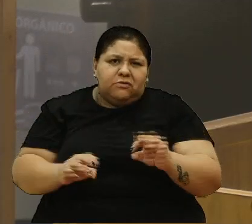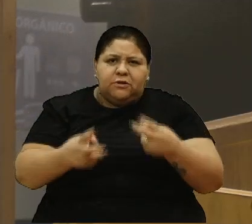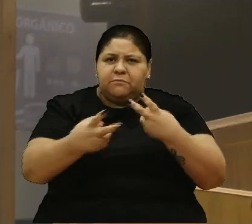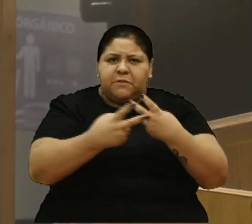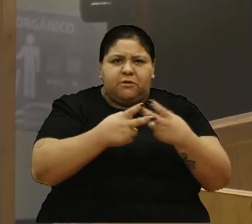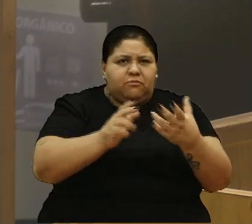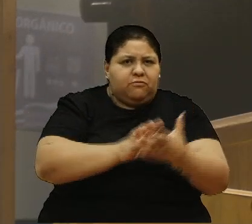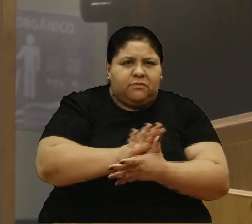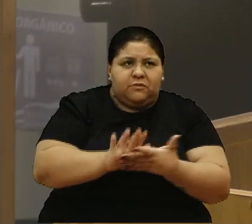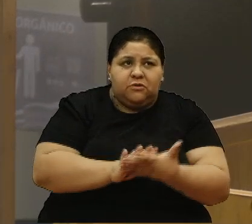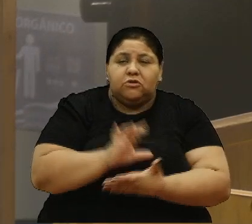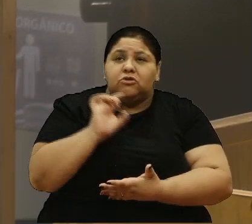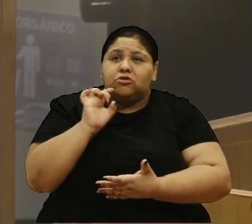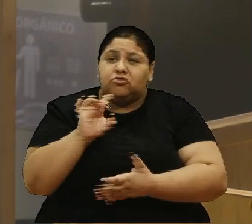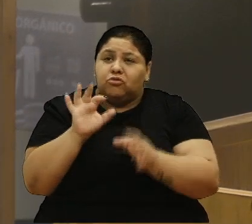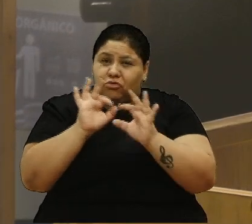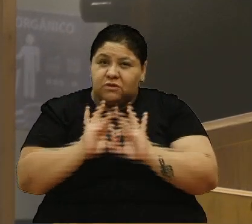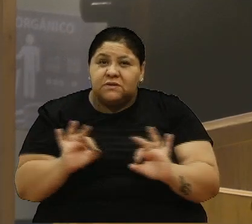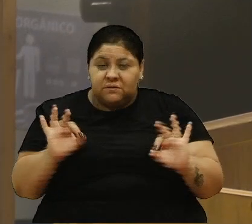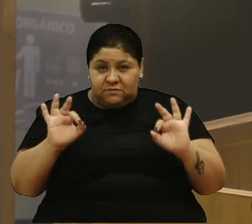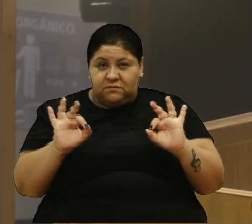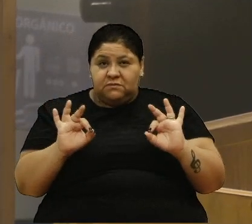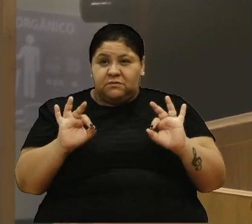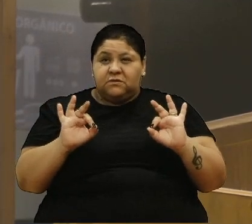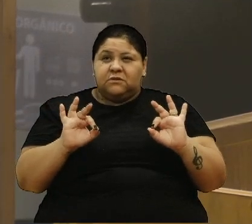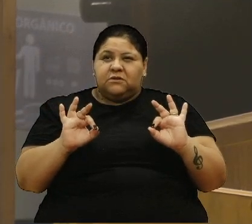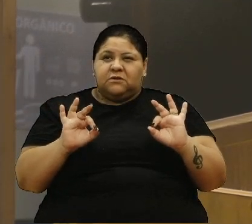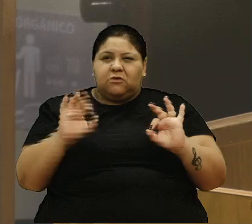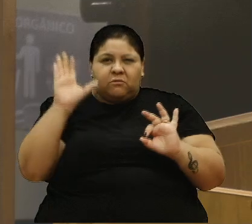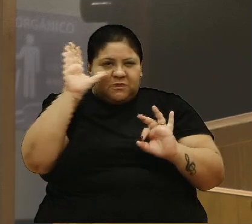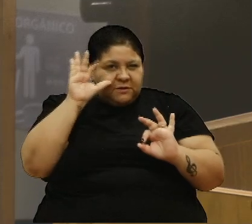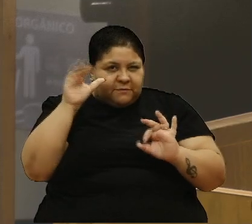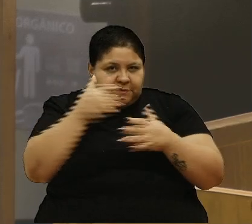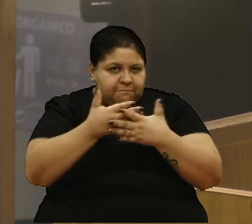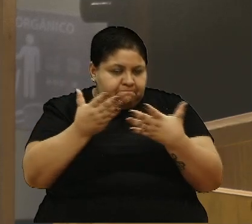coisas. São um simples mesmo paralelo, né?